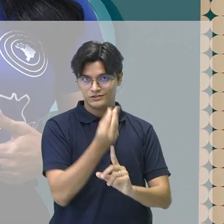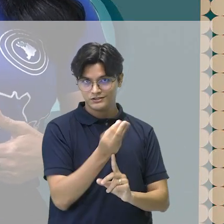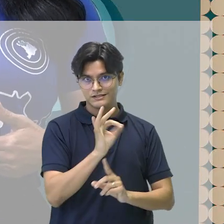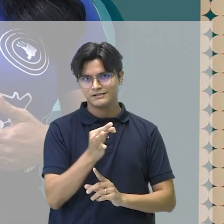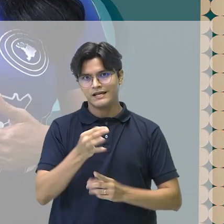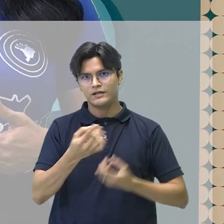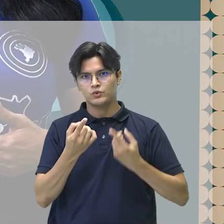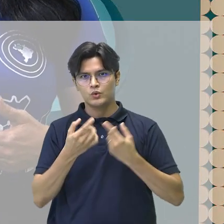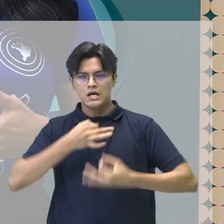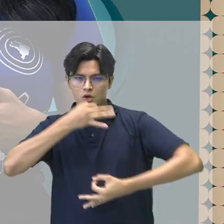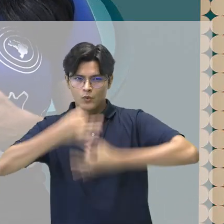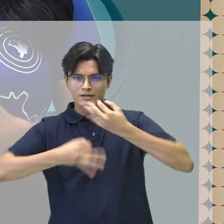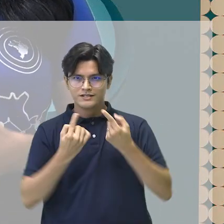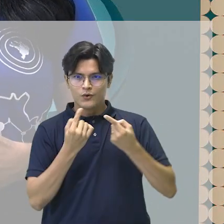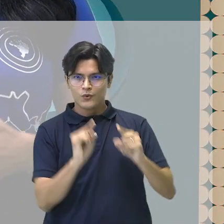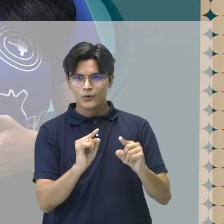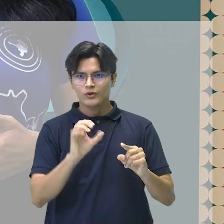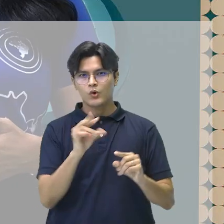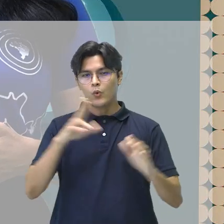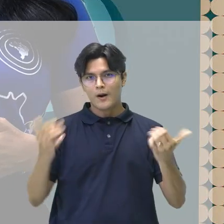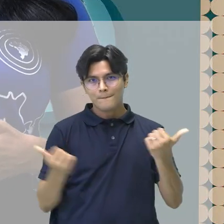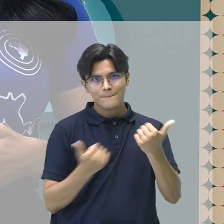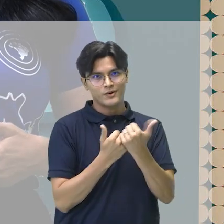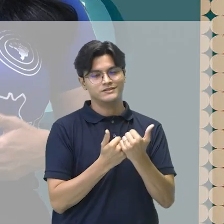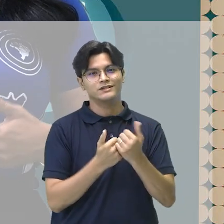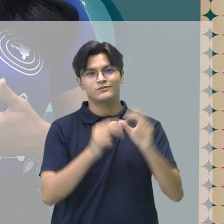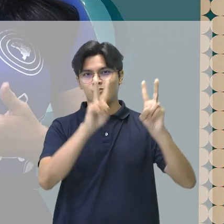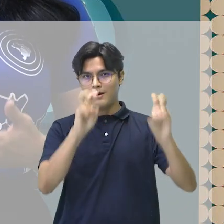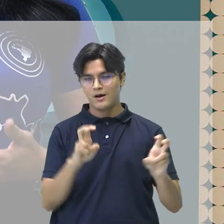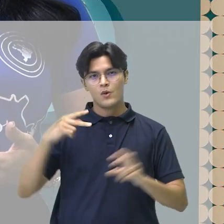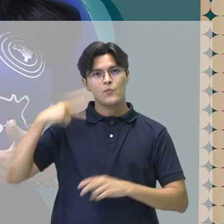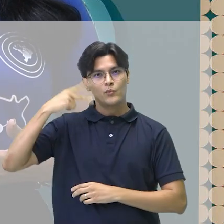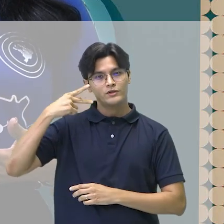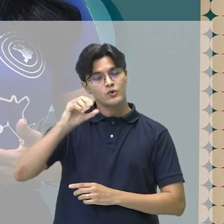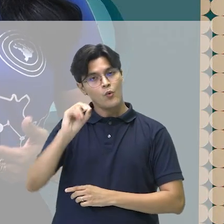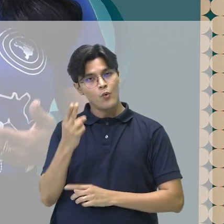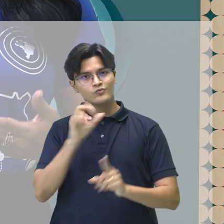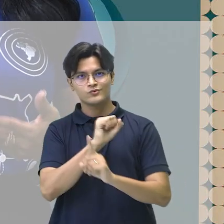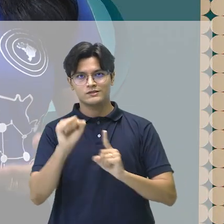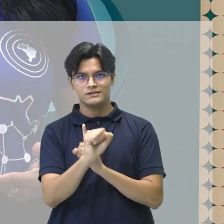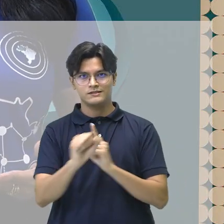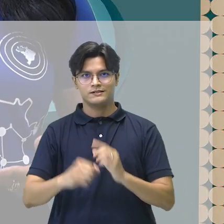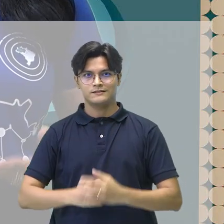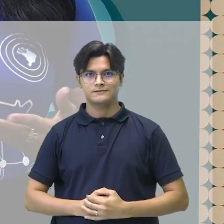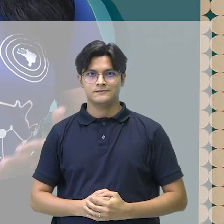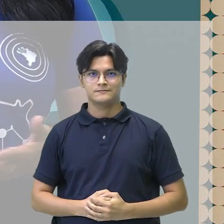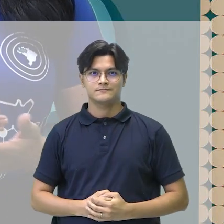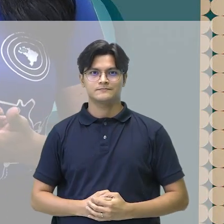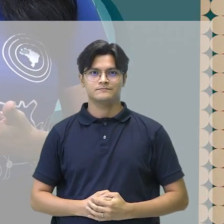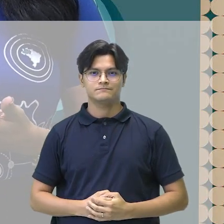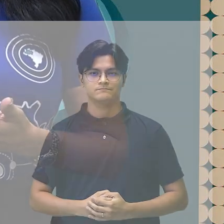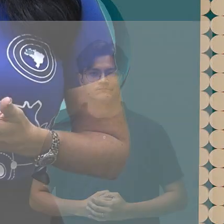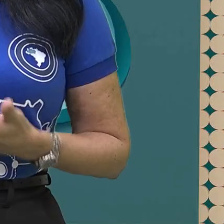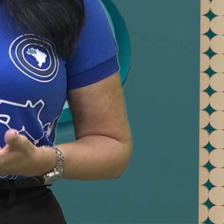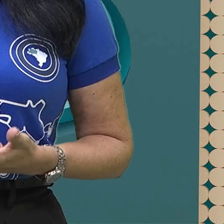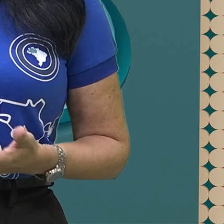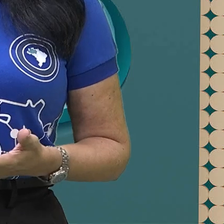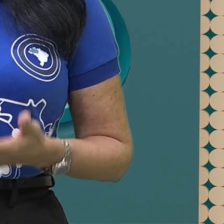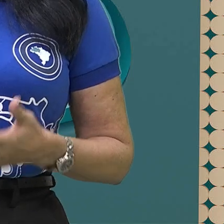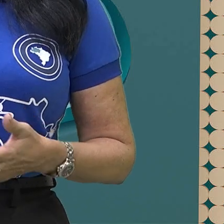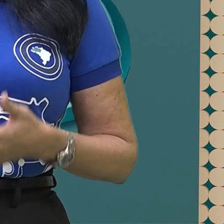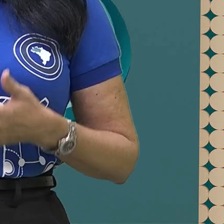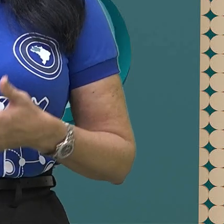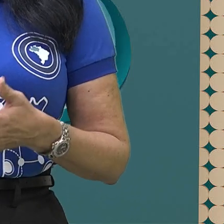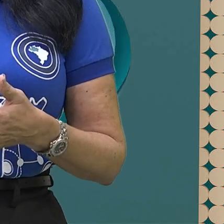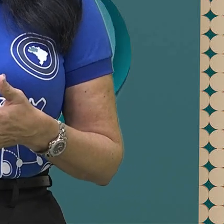criticando ou apoiando determinadas questões políticas ou sociais. Uma mesma obra pode integrar